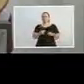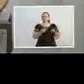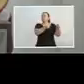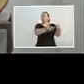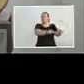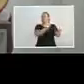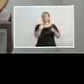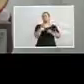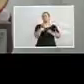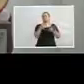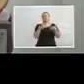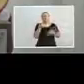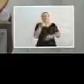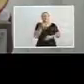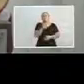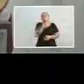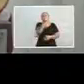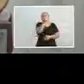solicitar